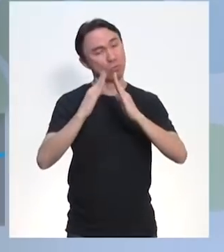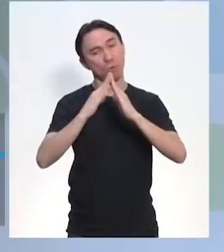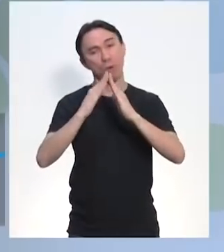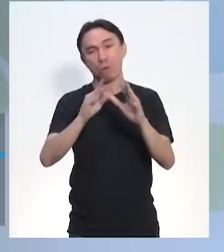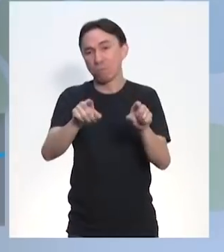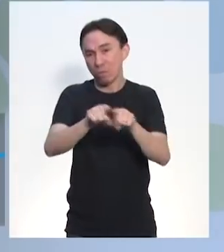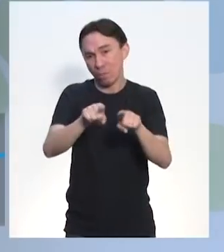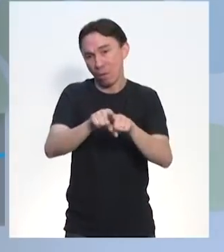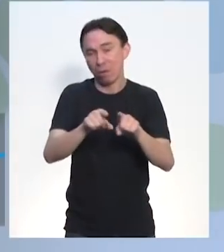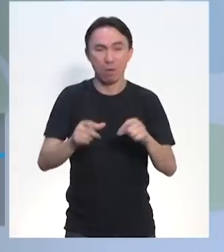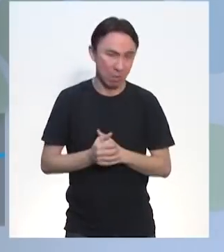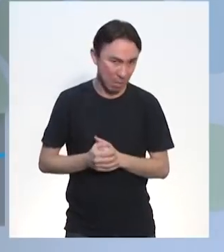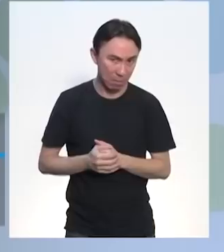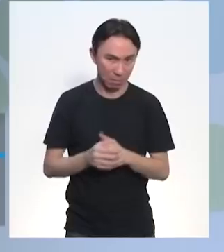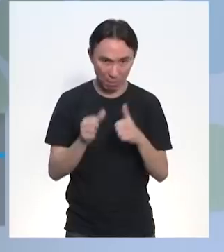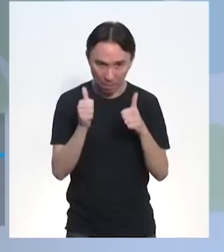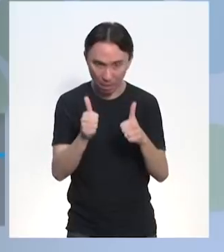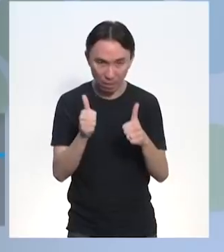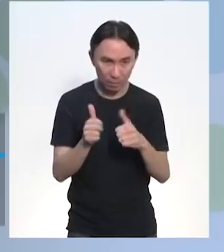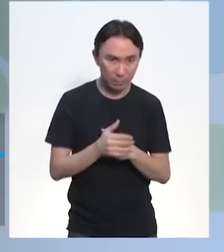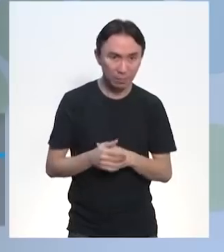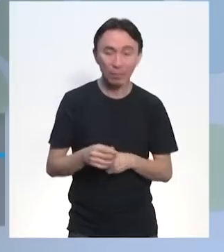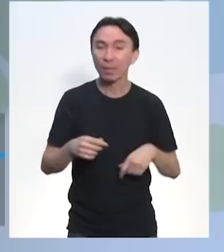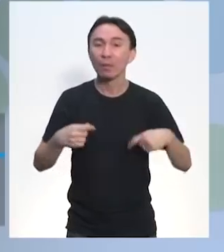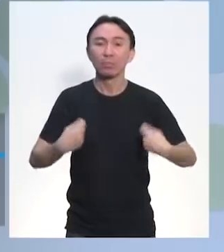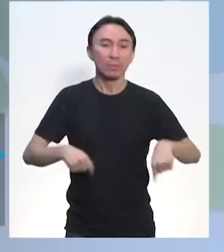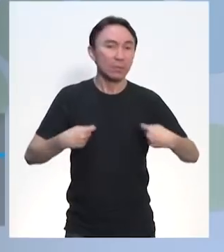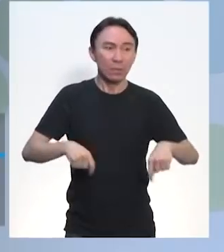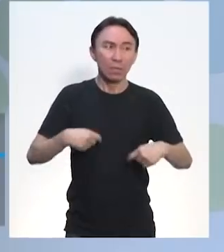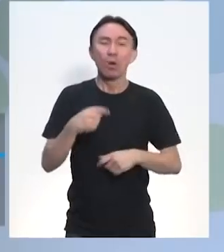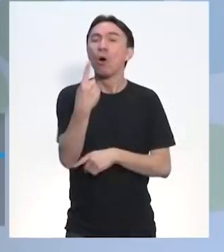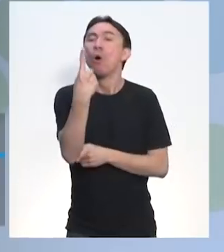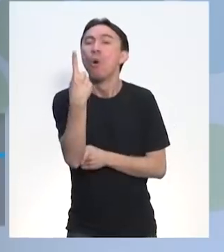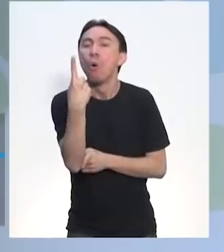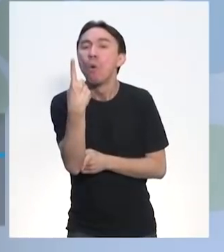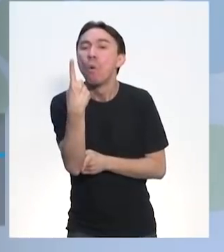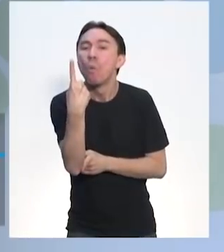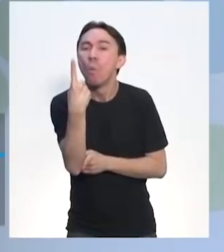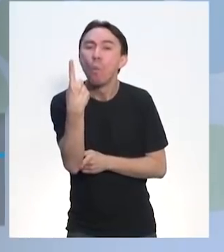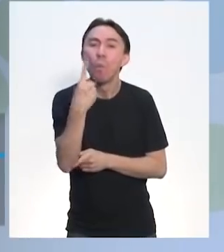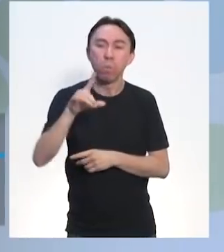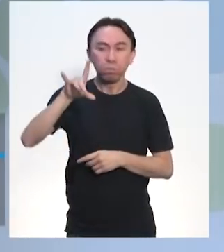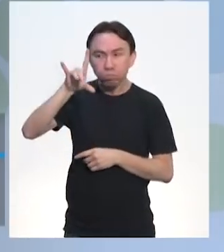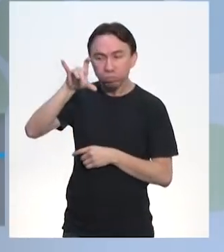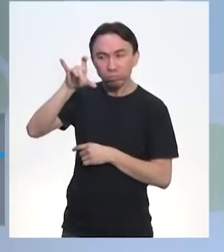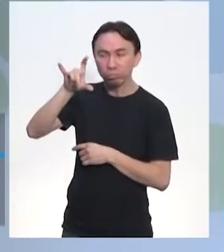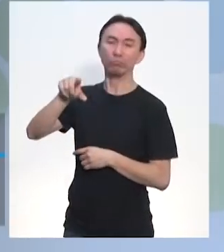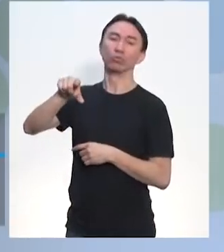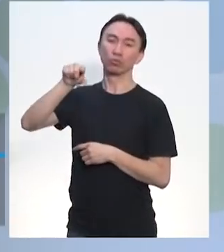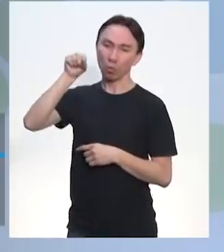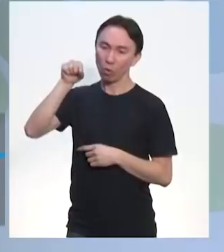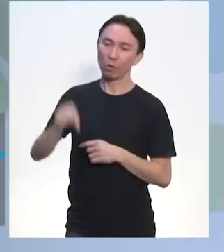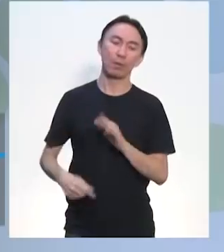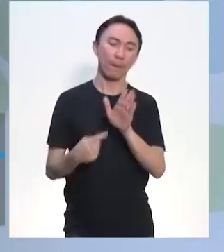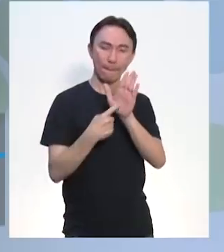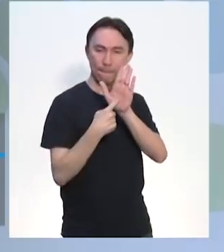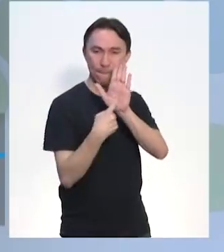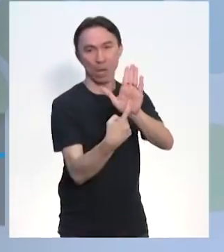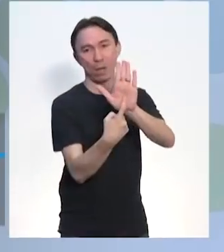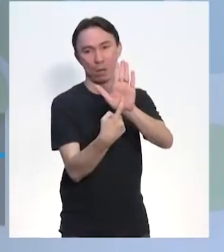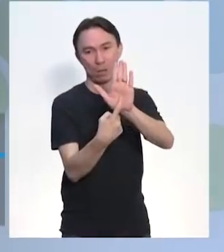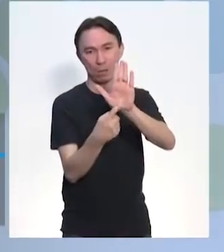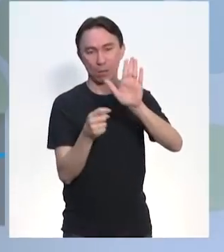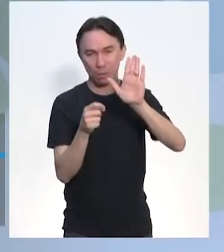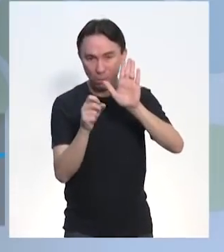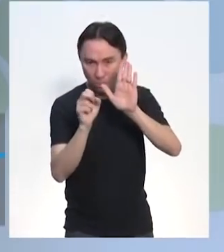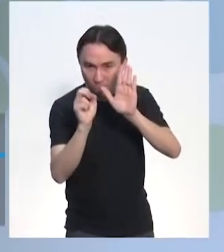Instagram aí para fazer essa publicação. Não adianta ficar publicando em todos que não vai dar muito certo aí. Tem que Não. ser um Instagram para